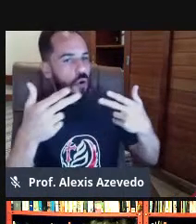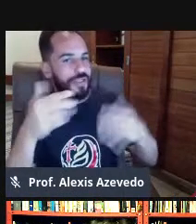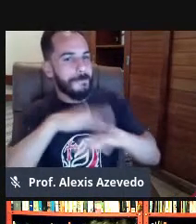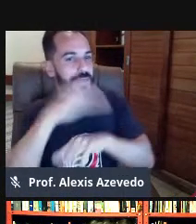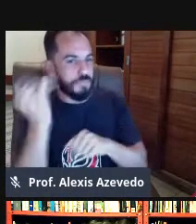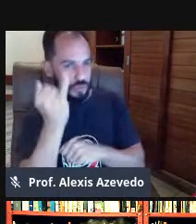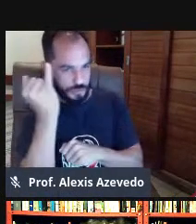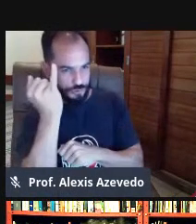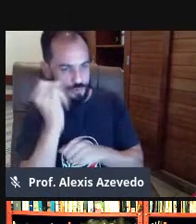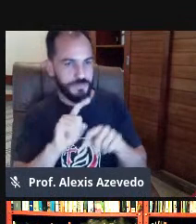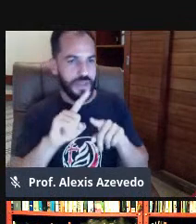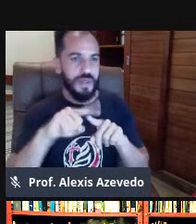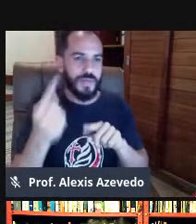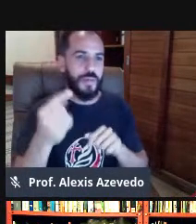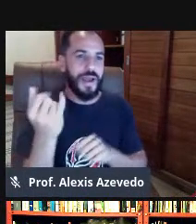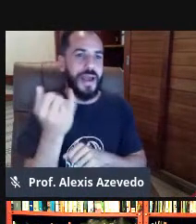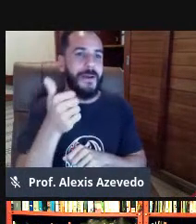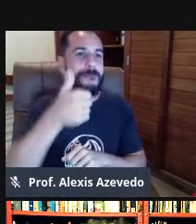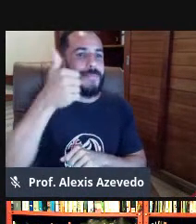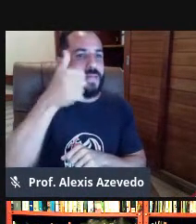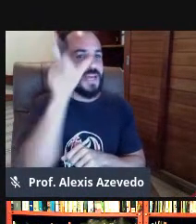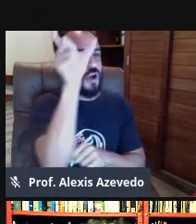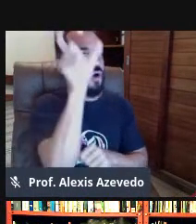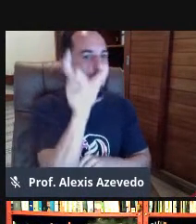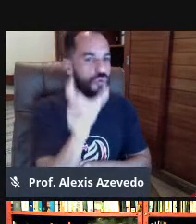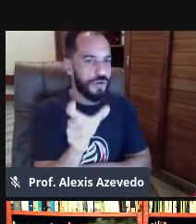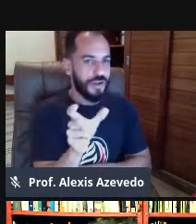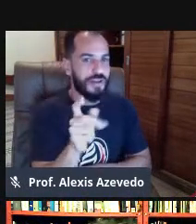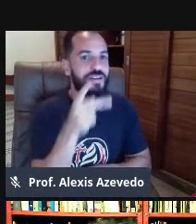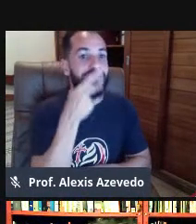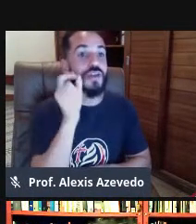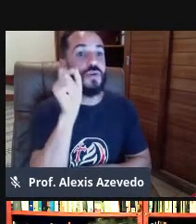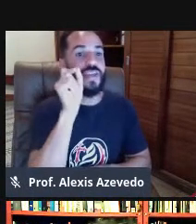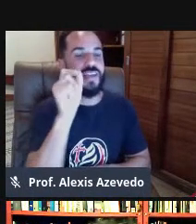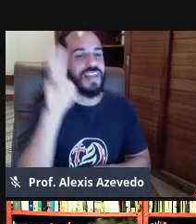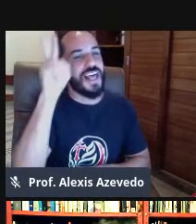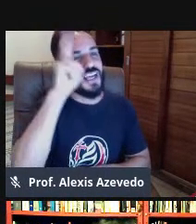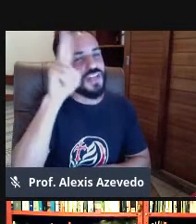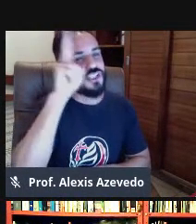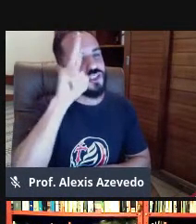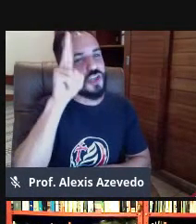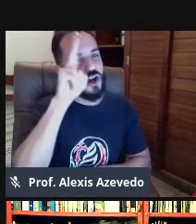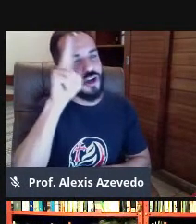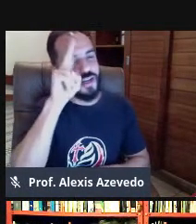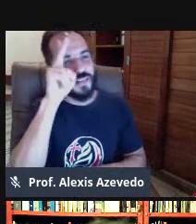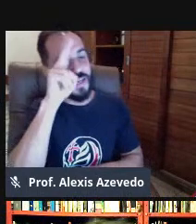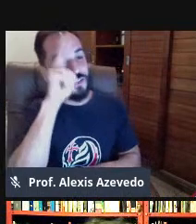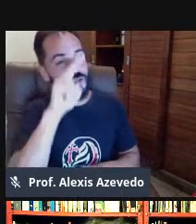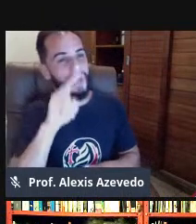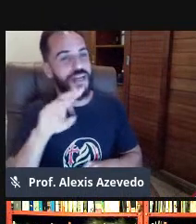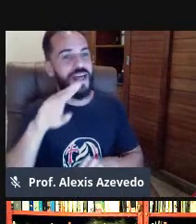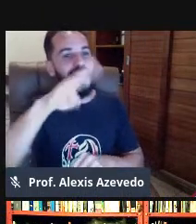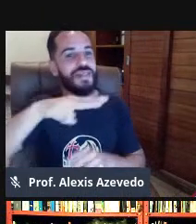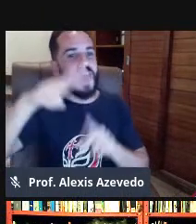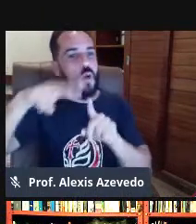Então, essa é a primeira coluna aqui, ela fala um pouquinho histórico da universidade, como que ela surgiu, né?